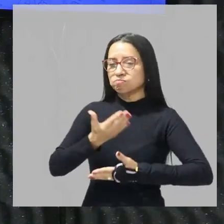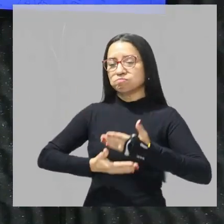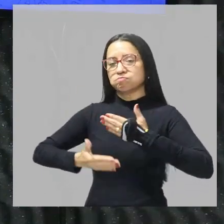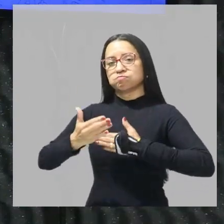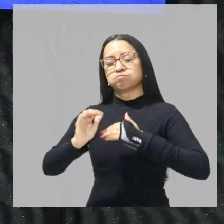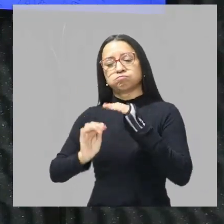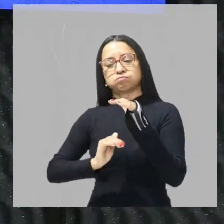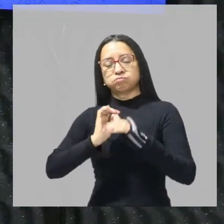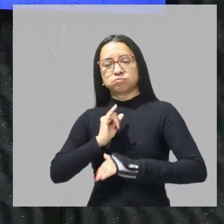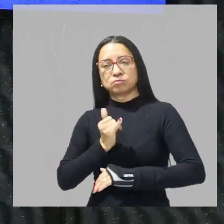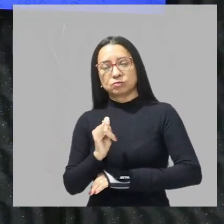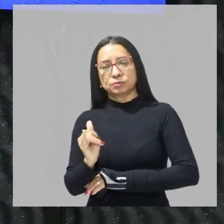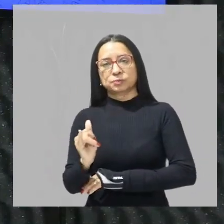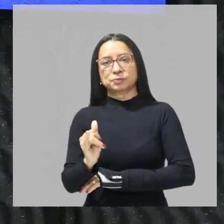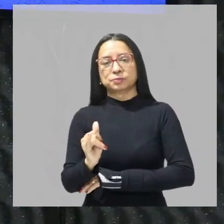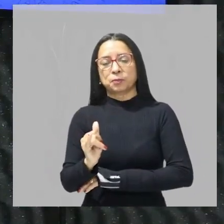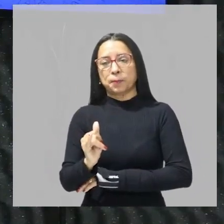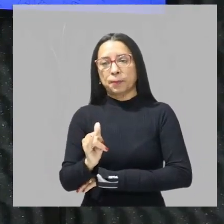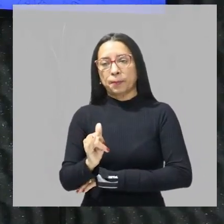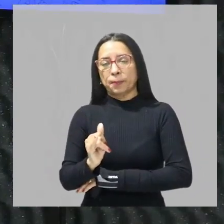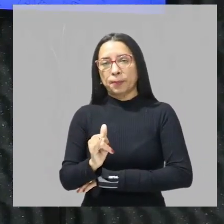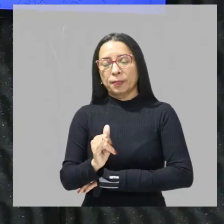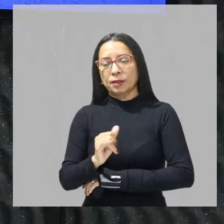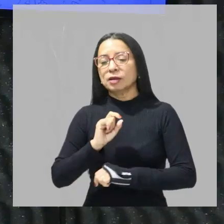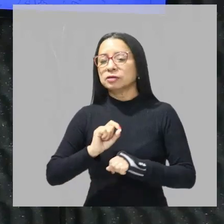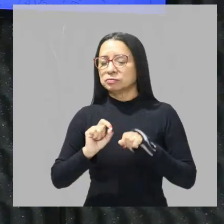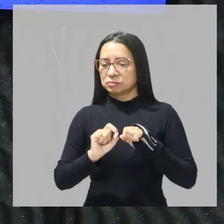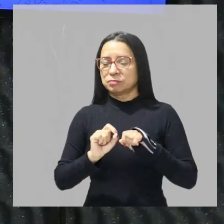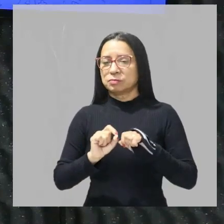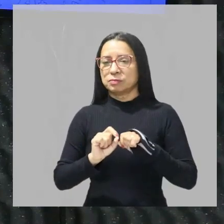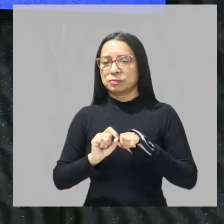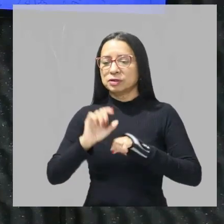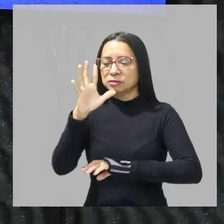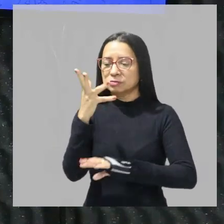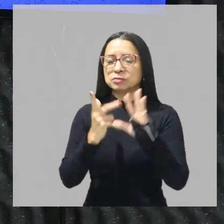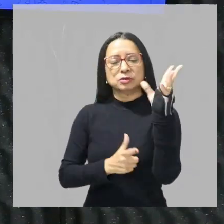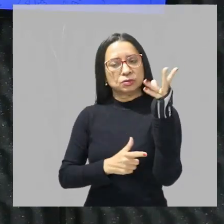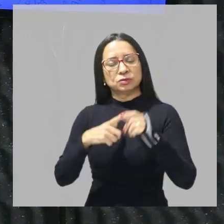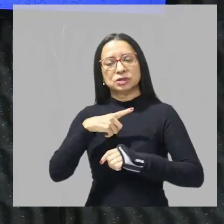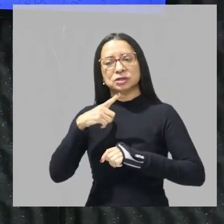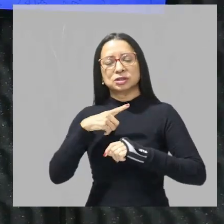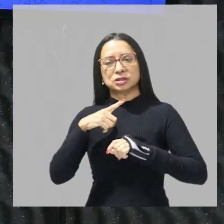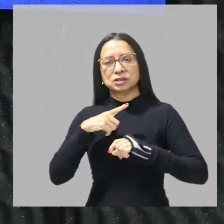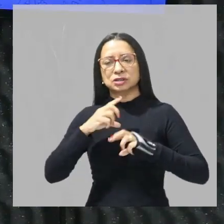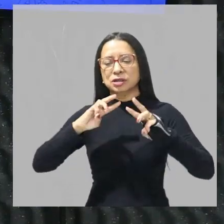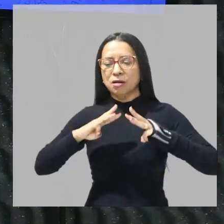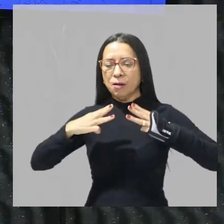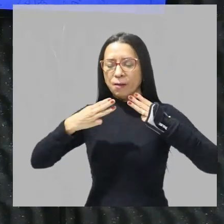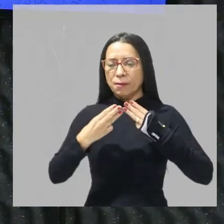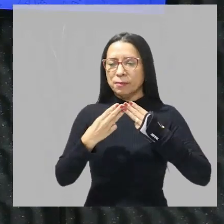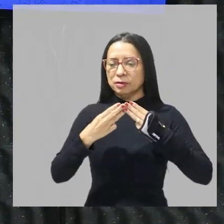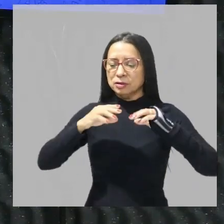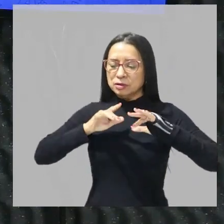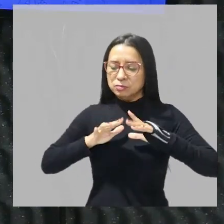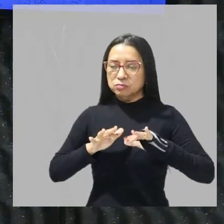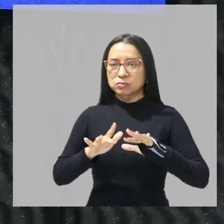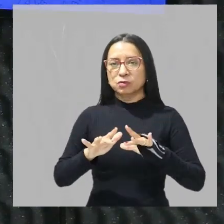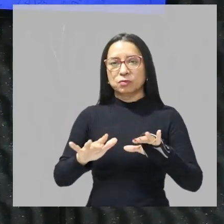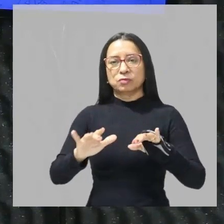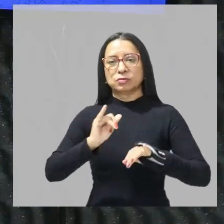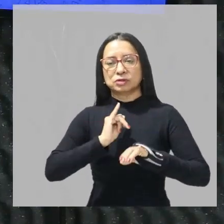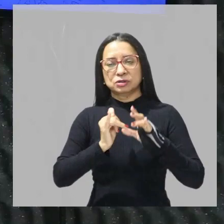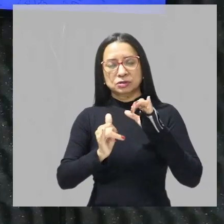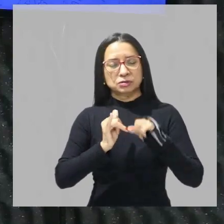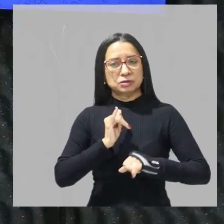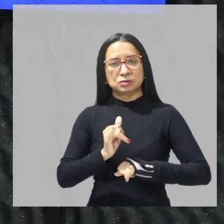natureza existe o que nós chamamos de fluxo de energia e de matéria. Então, ao mesmo tempo em que a energia ela é transferida de um indivíduo para o